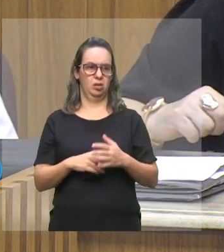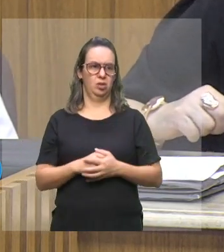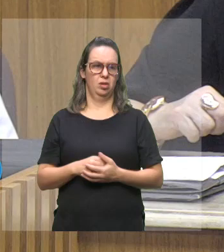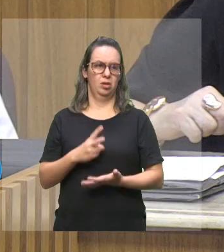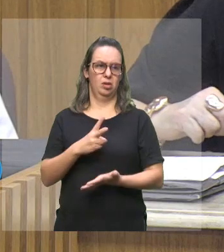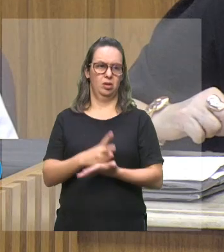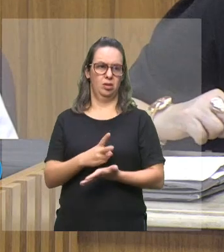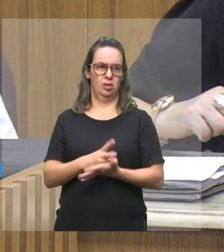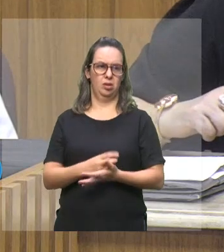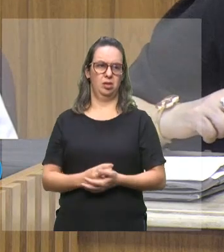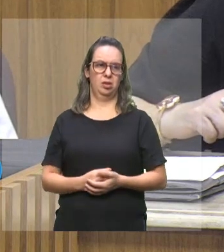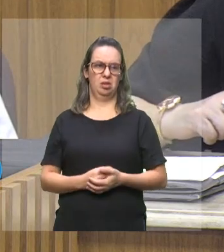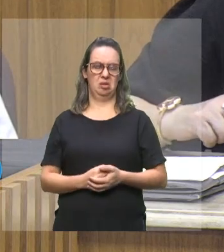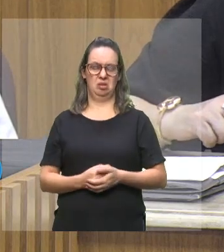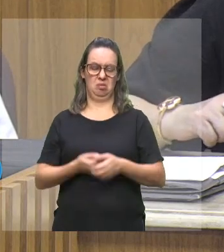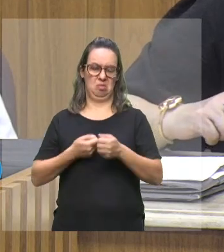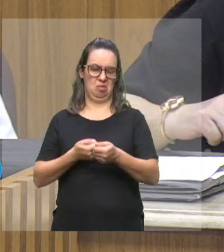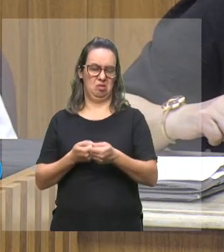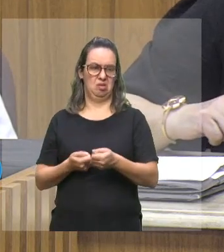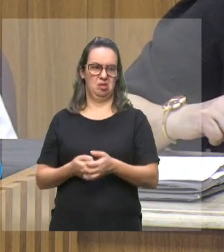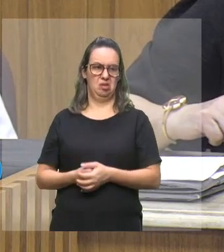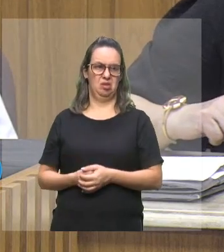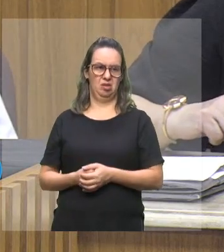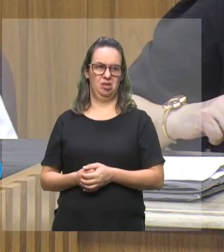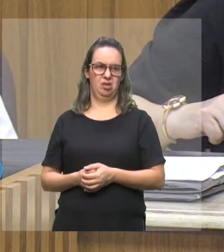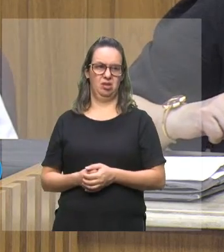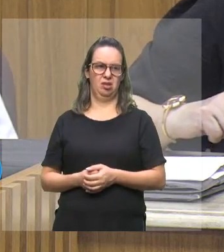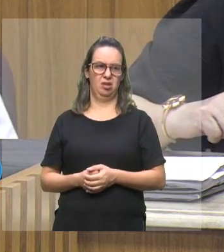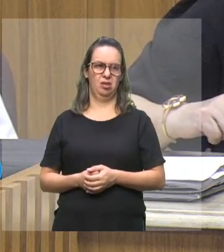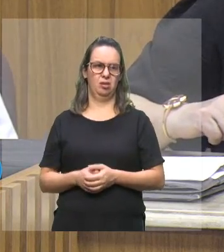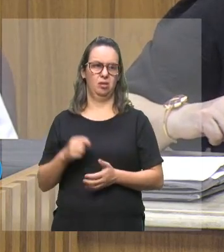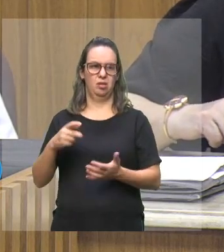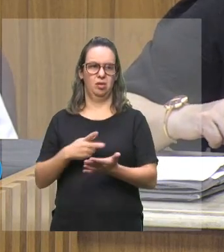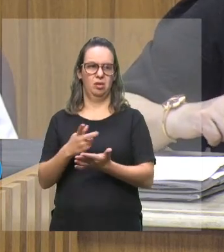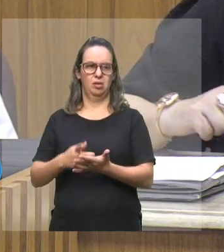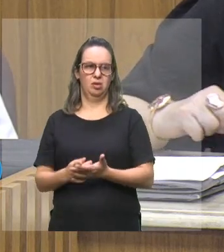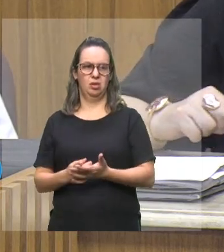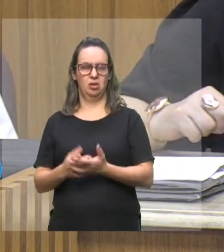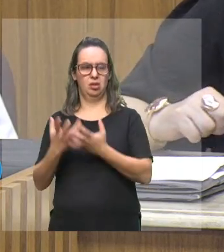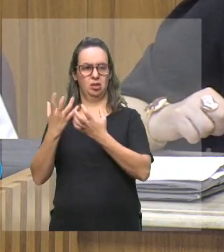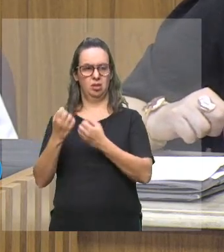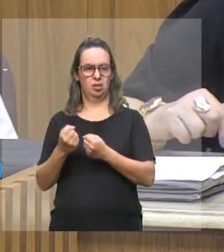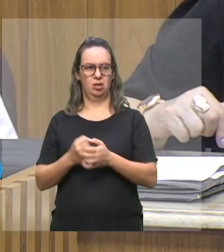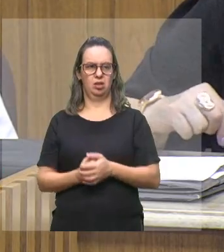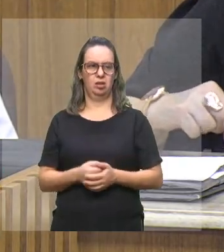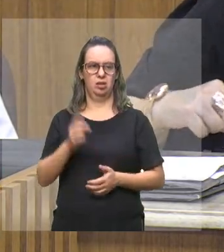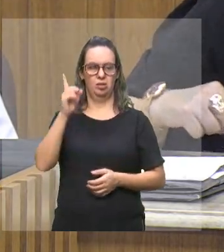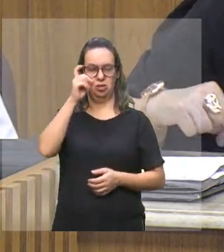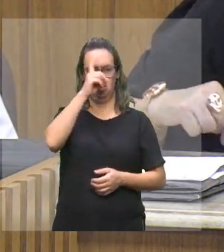da tribuna, e aí vai querer ser atendido e ficar mais complicado. Então, não é esse tipo de política que a gente pretende.